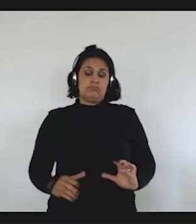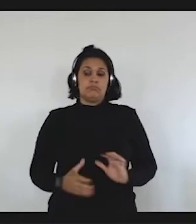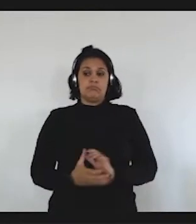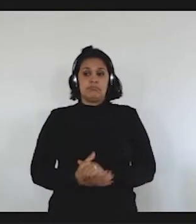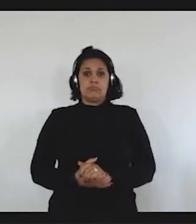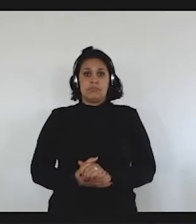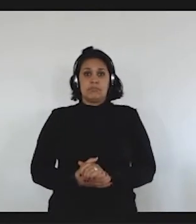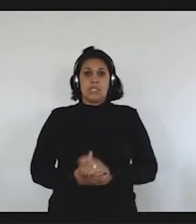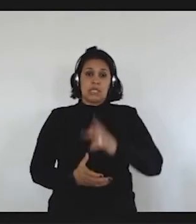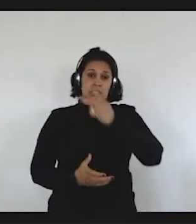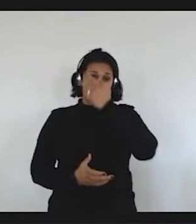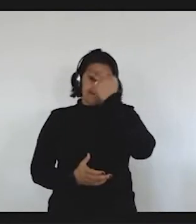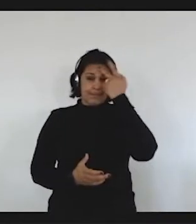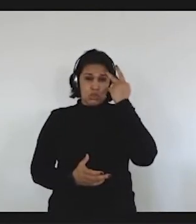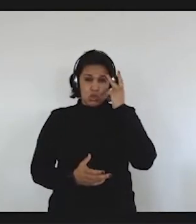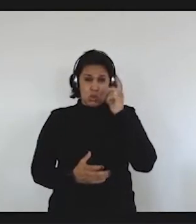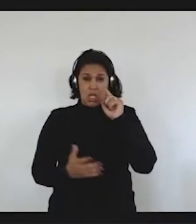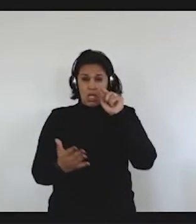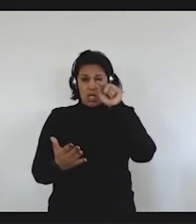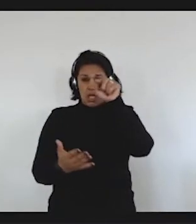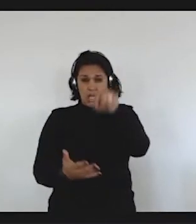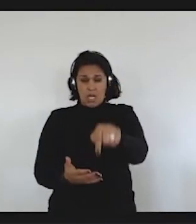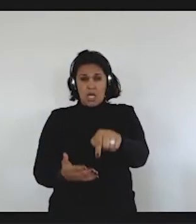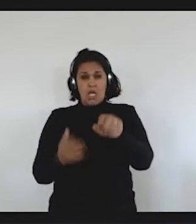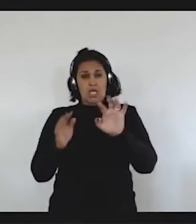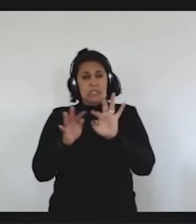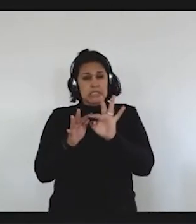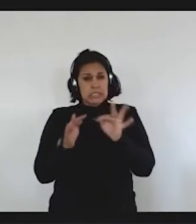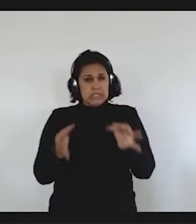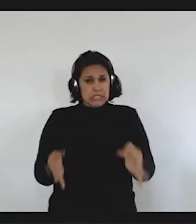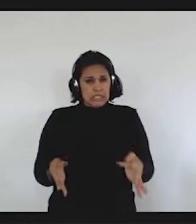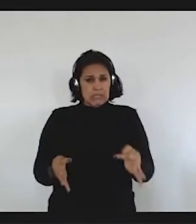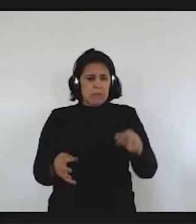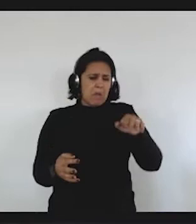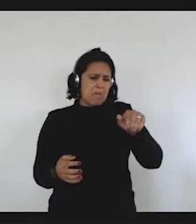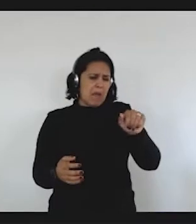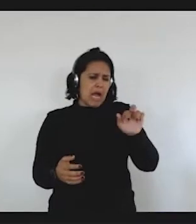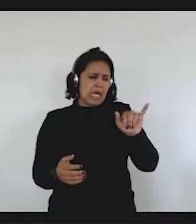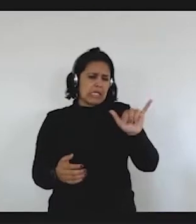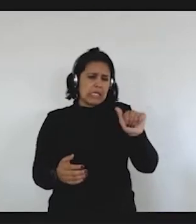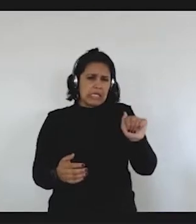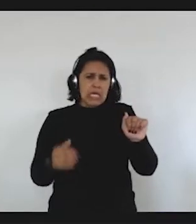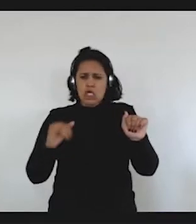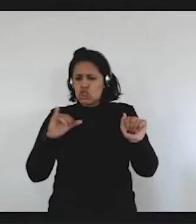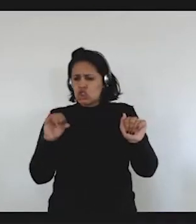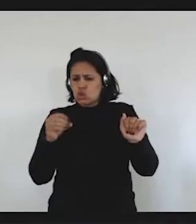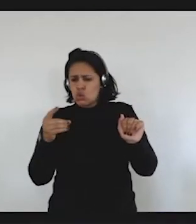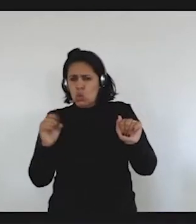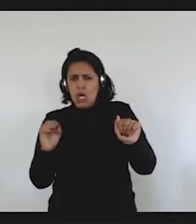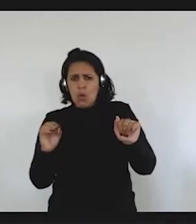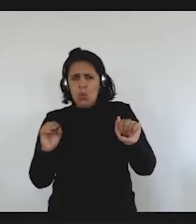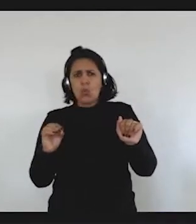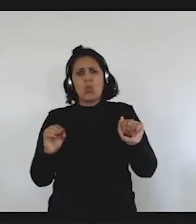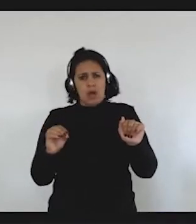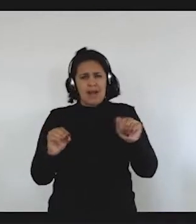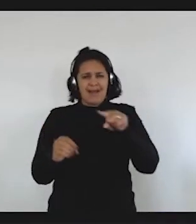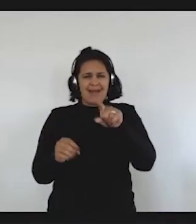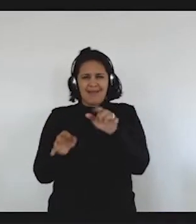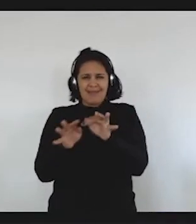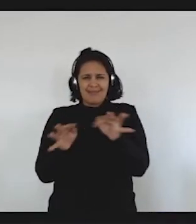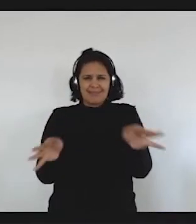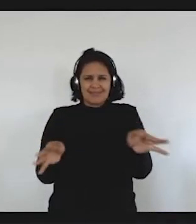aquele que está na ponta da corda, o mais simples, a Dona Maria, o seu João, principalmente. A proteção